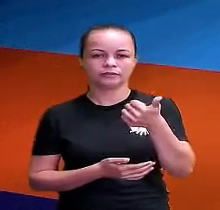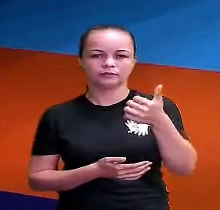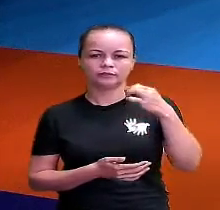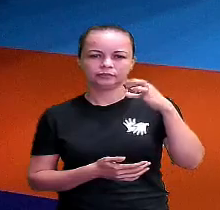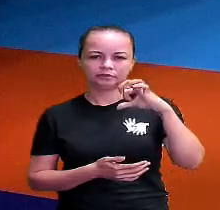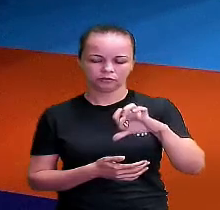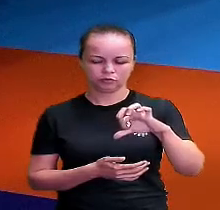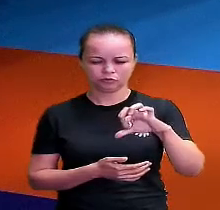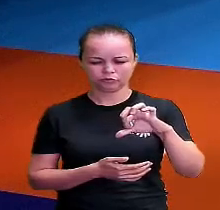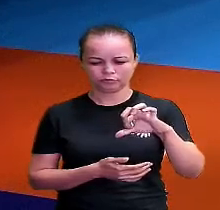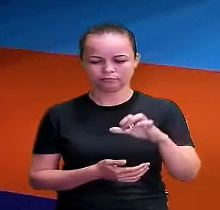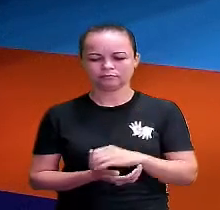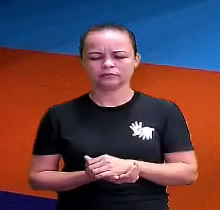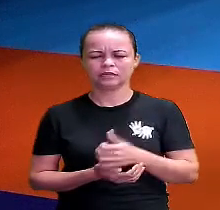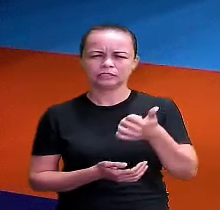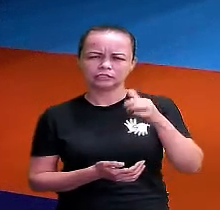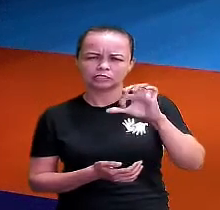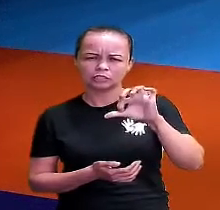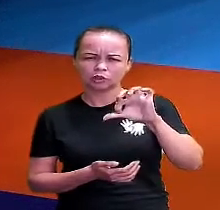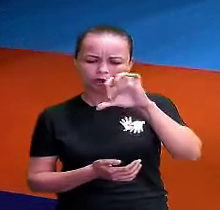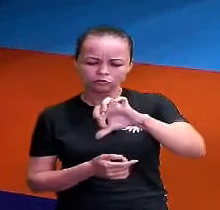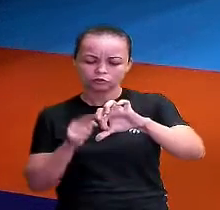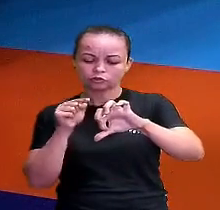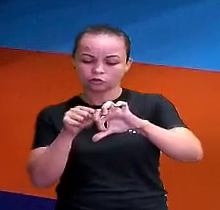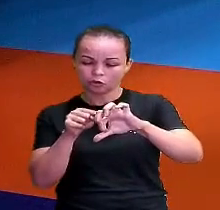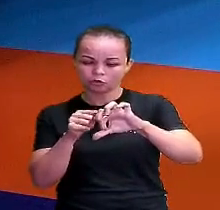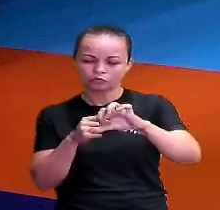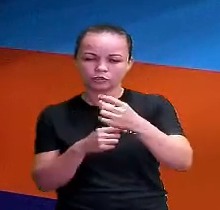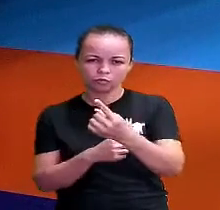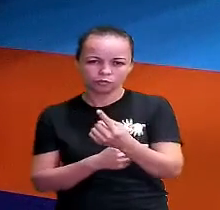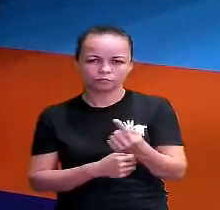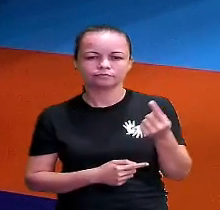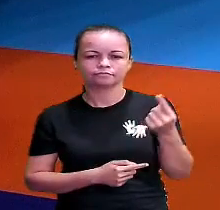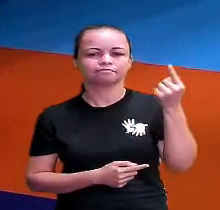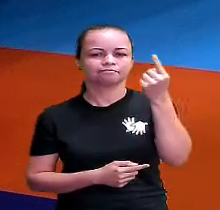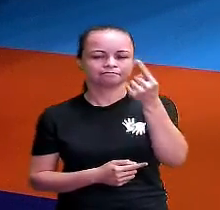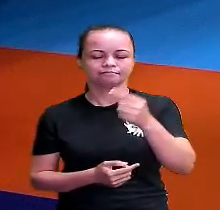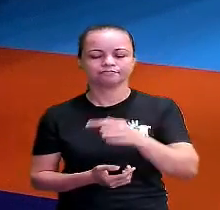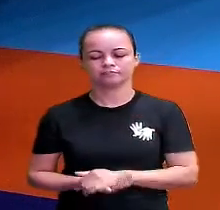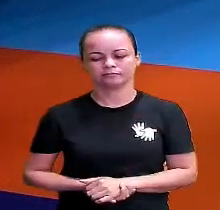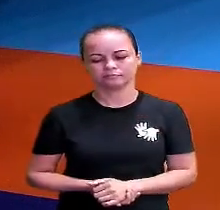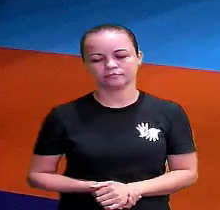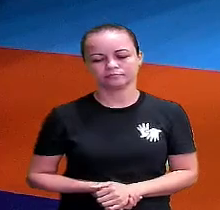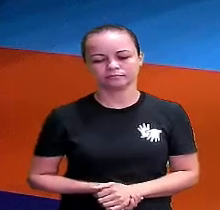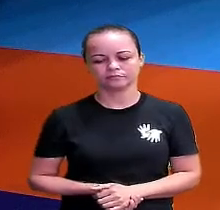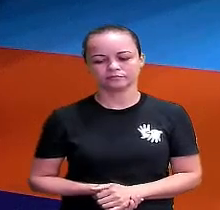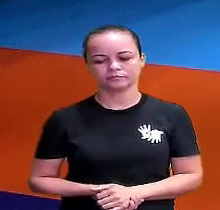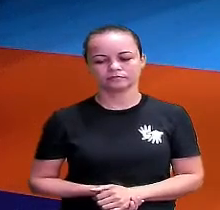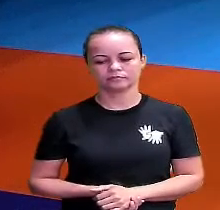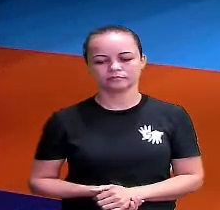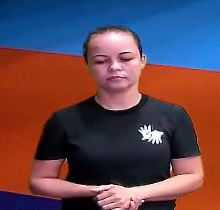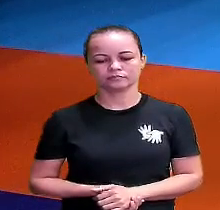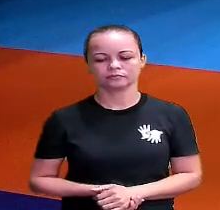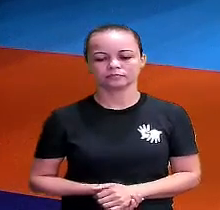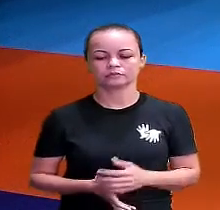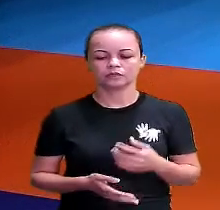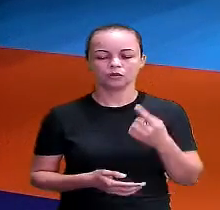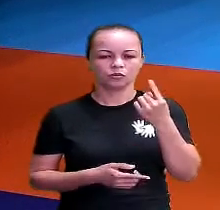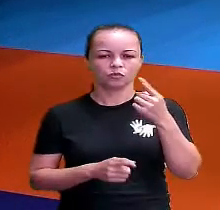19. Não vou botar o 19 todinho aqui. Boto 1 lá em cima, tá certo? E aí,